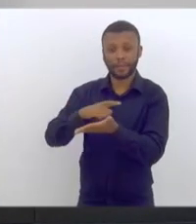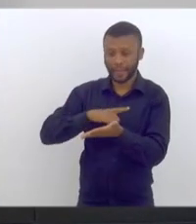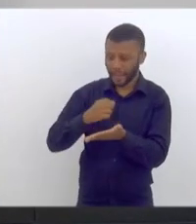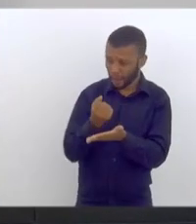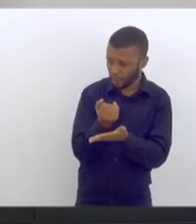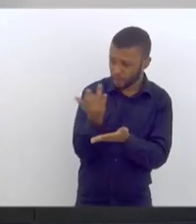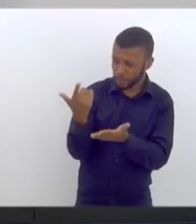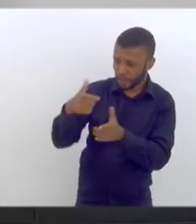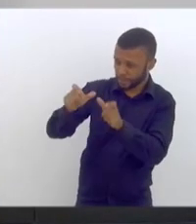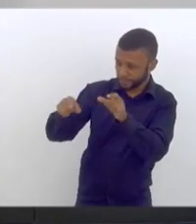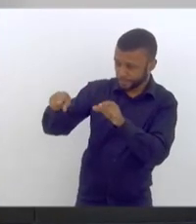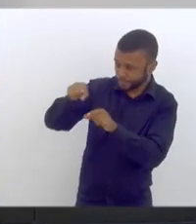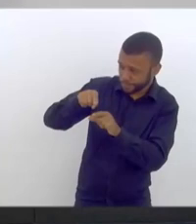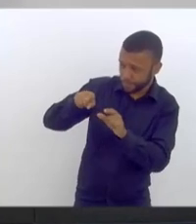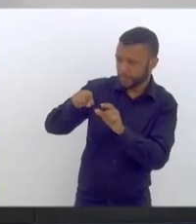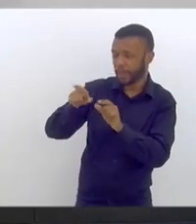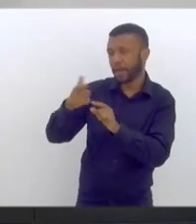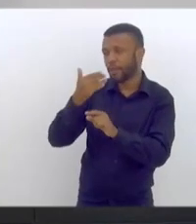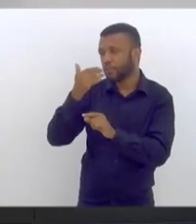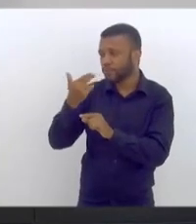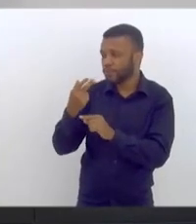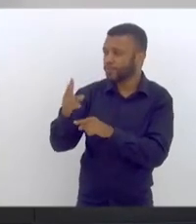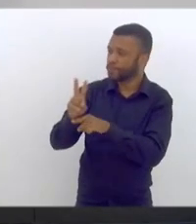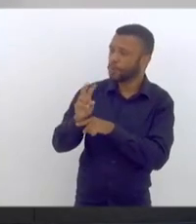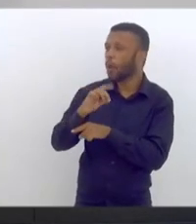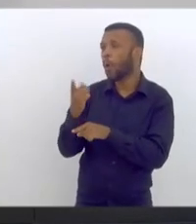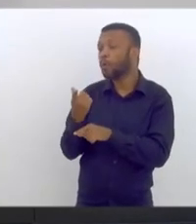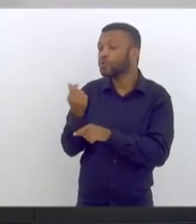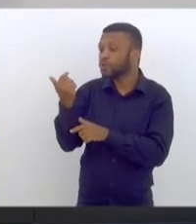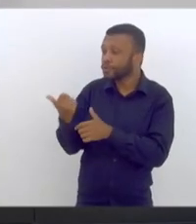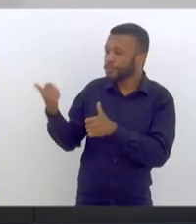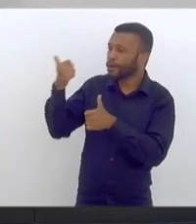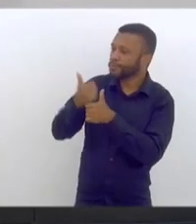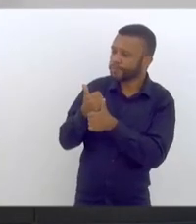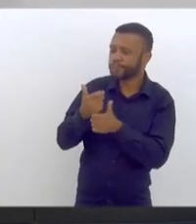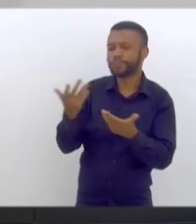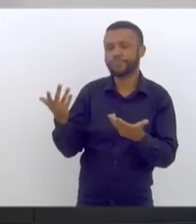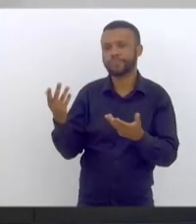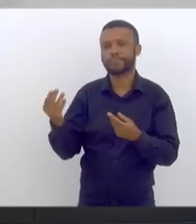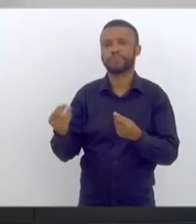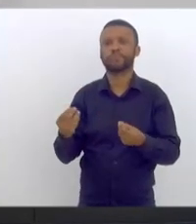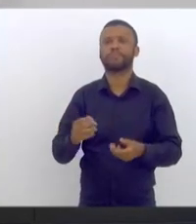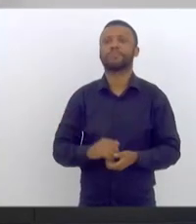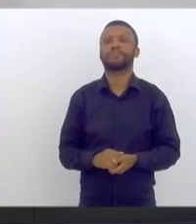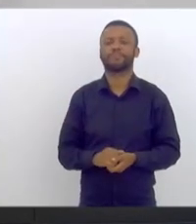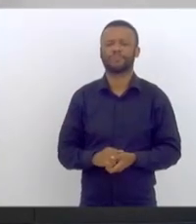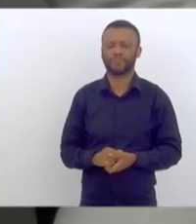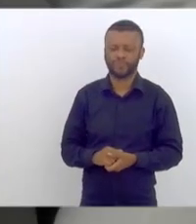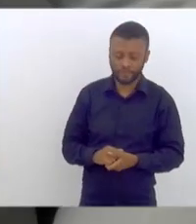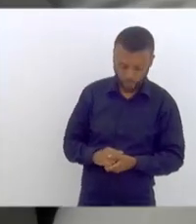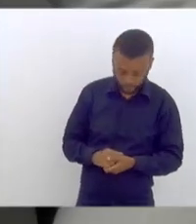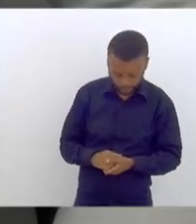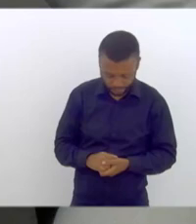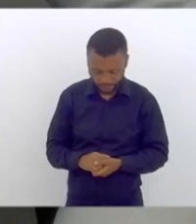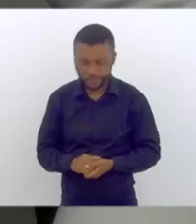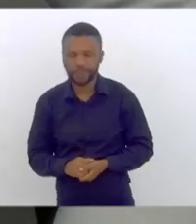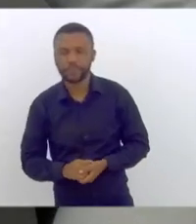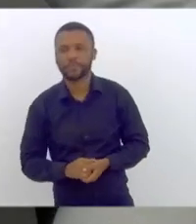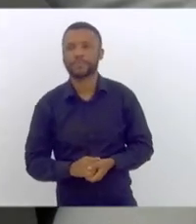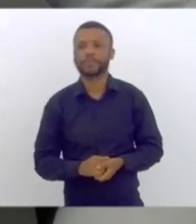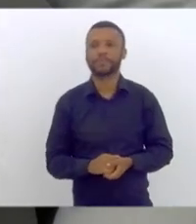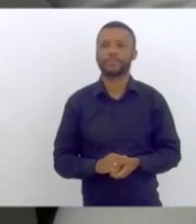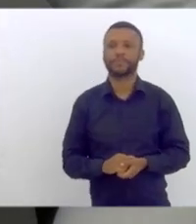para isso e não tem dinheiro para cobrir em Doutora Tatiana eu não sei